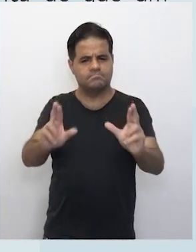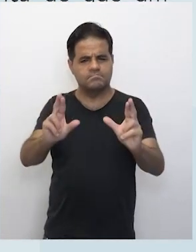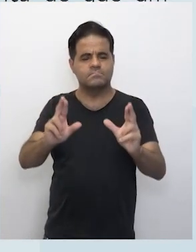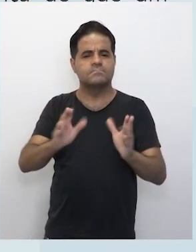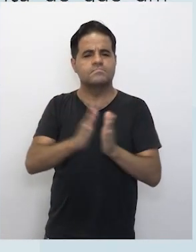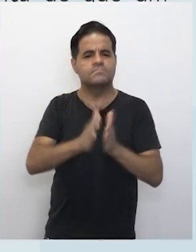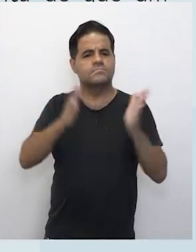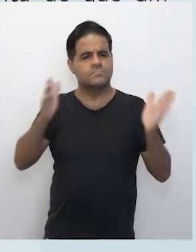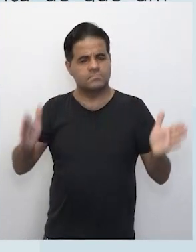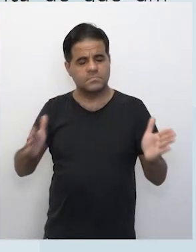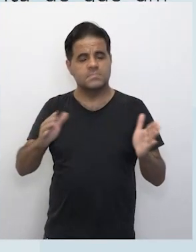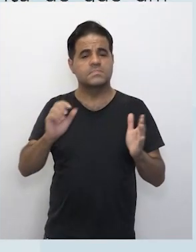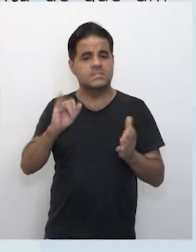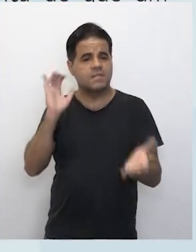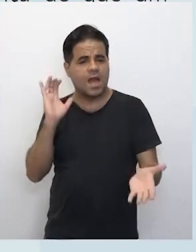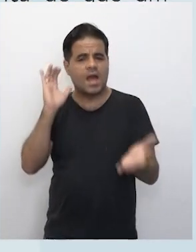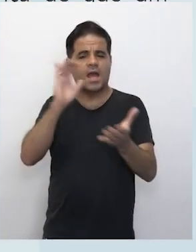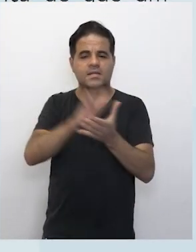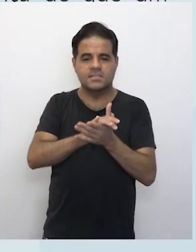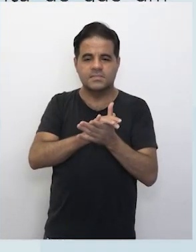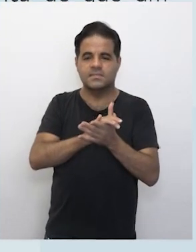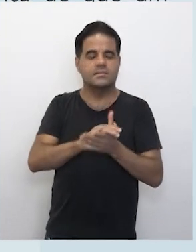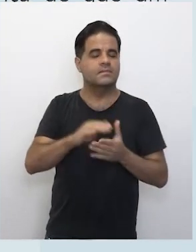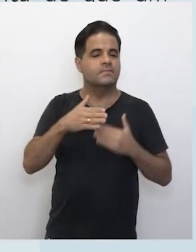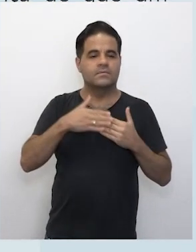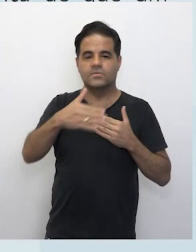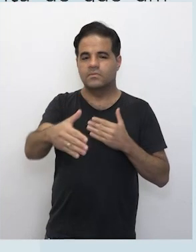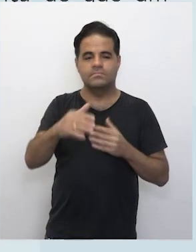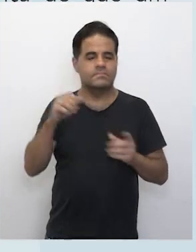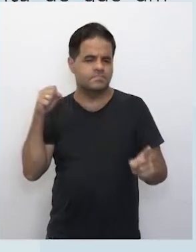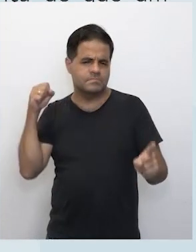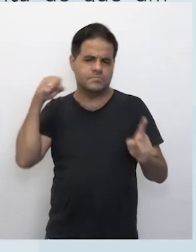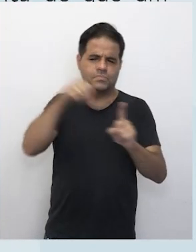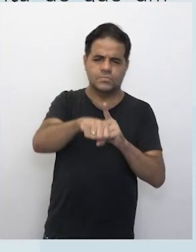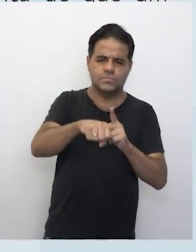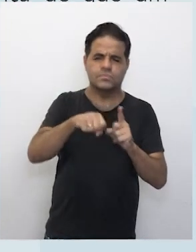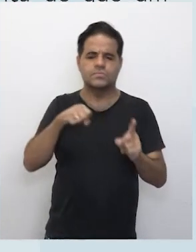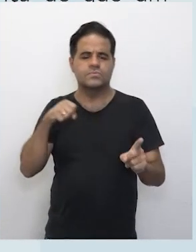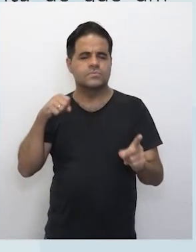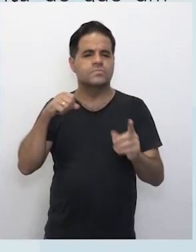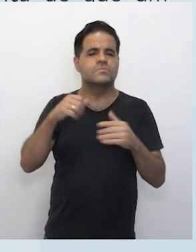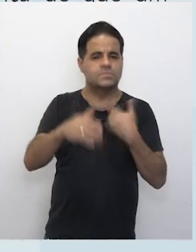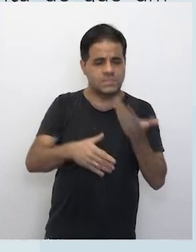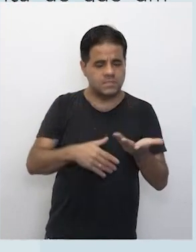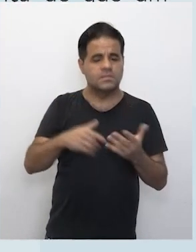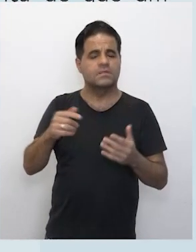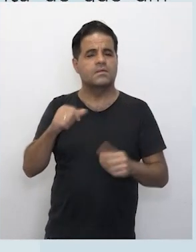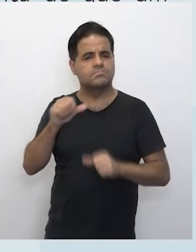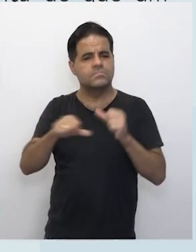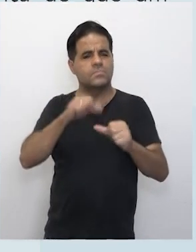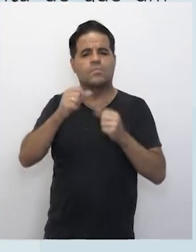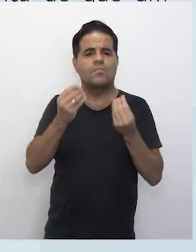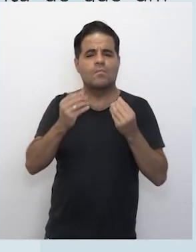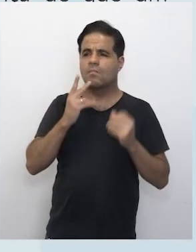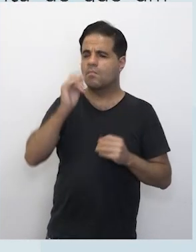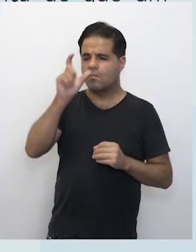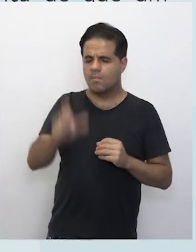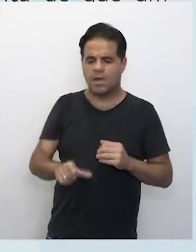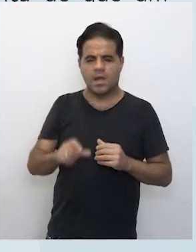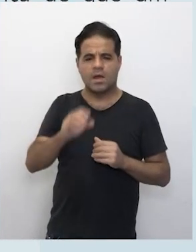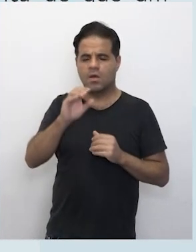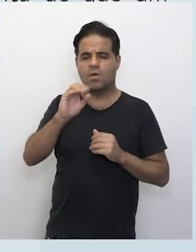vejam vocês, se casando com o próprio agressor, né? Restaurar a sua reputação. Como é que o pai, o